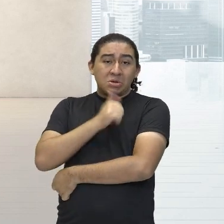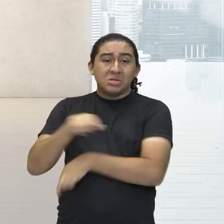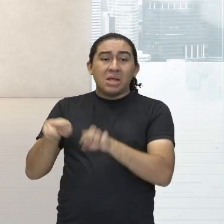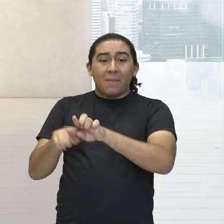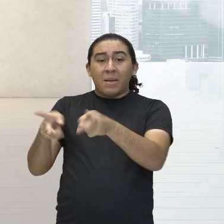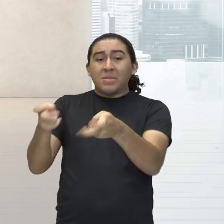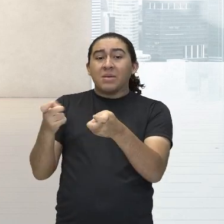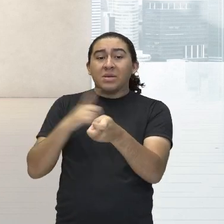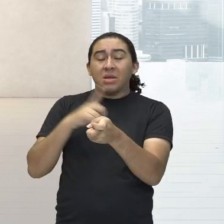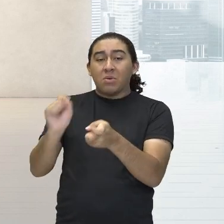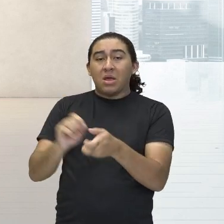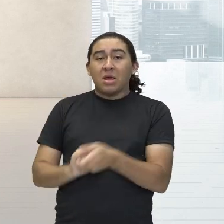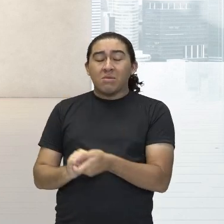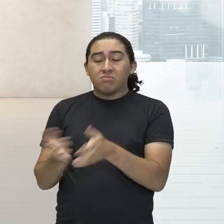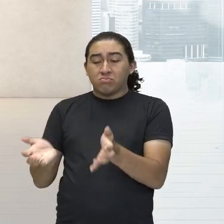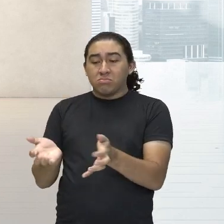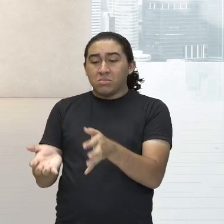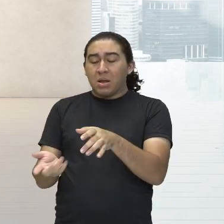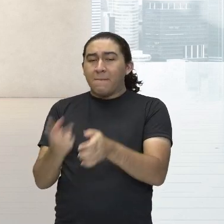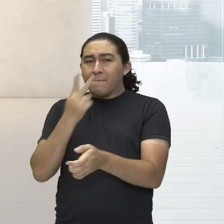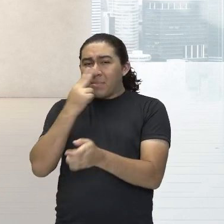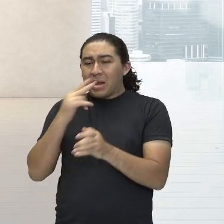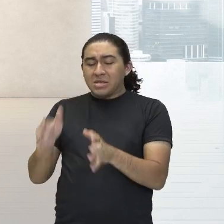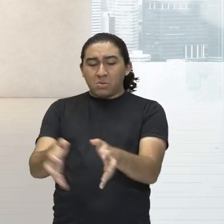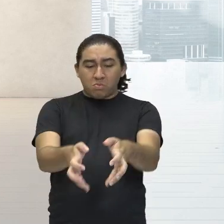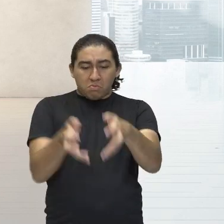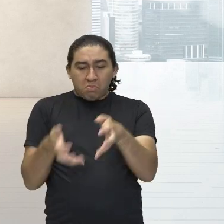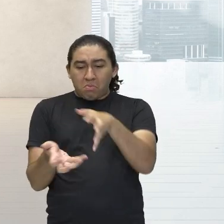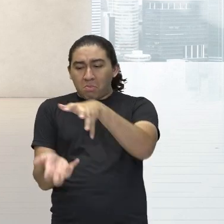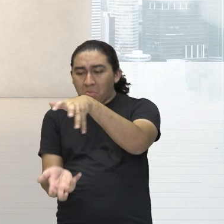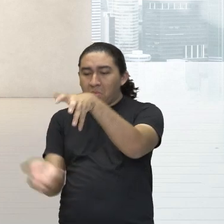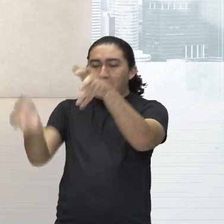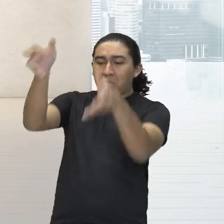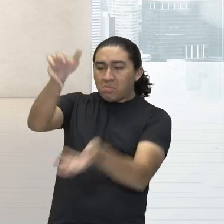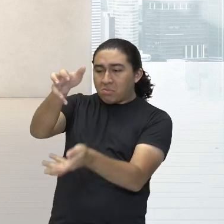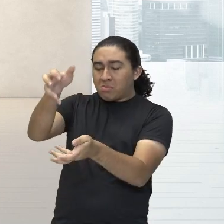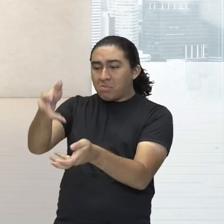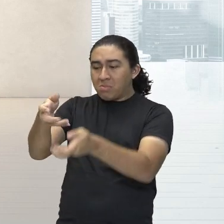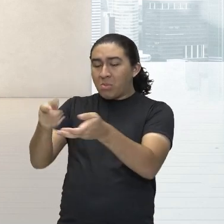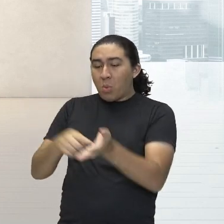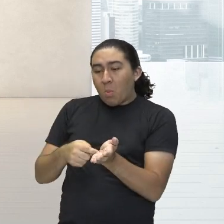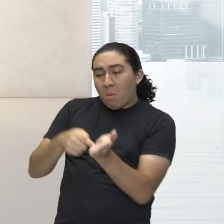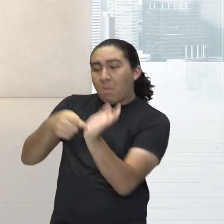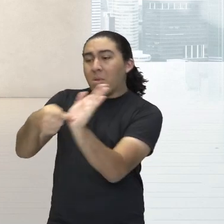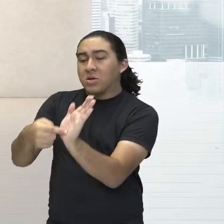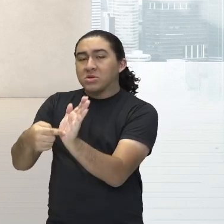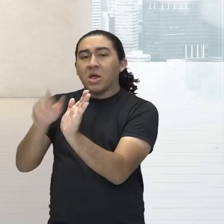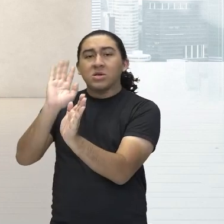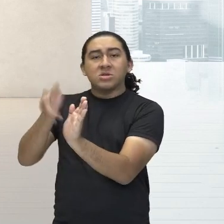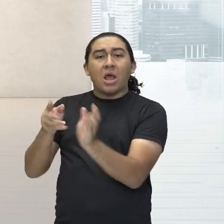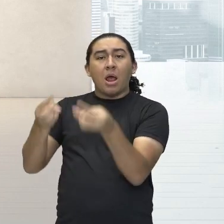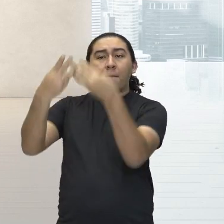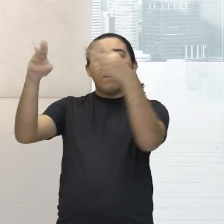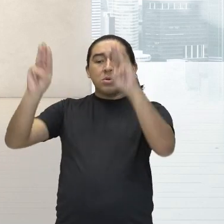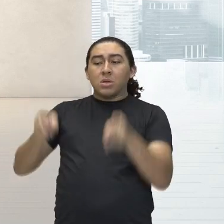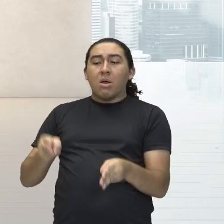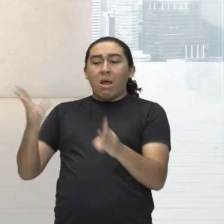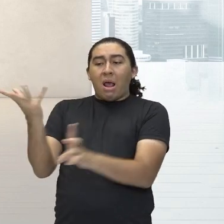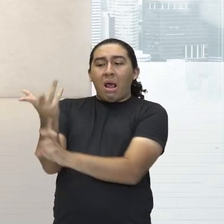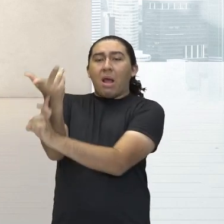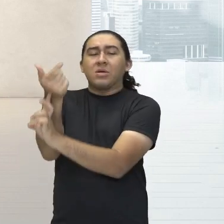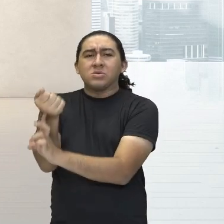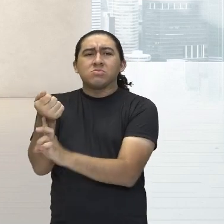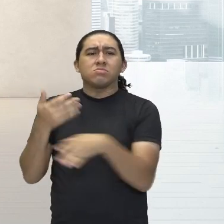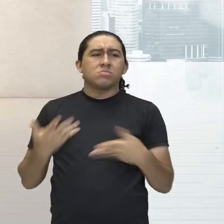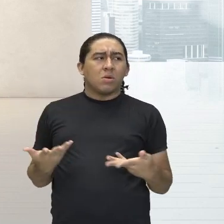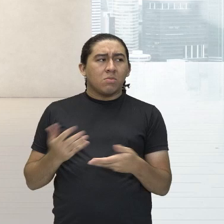ao contrário e exposto por Duchamp como uma obra de arte. Então, qual seria o sentido aqui? Perceba que nós